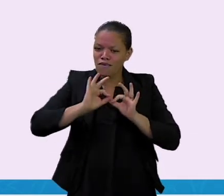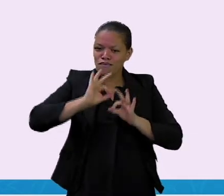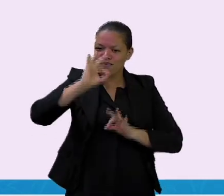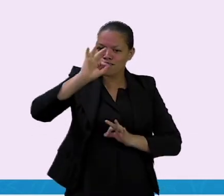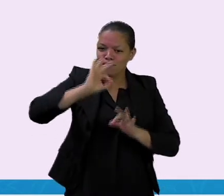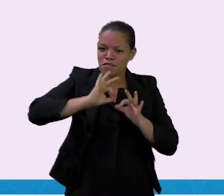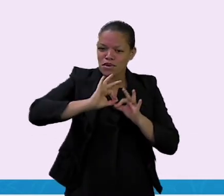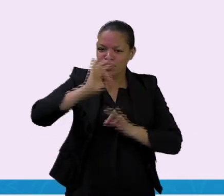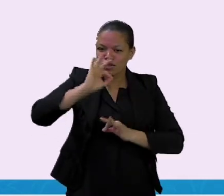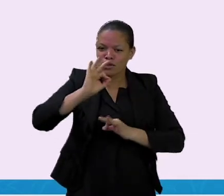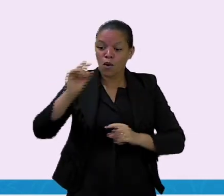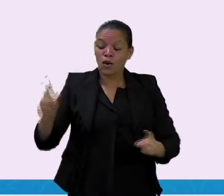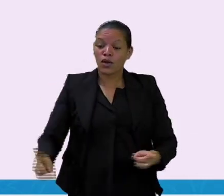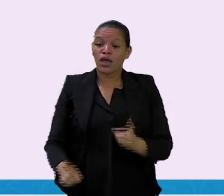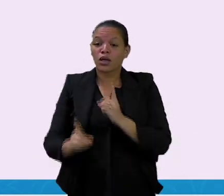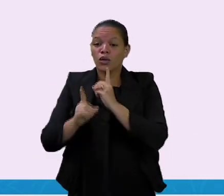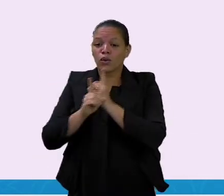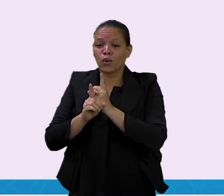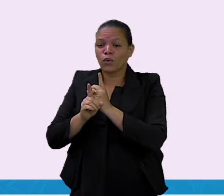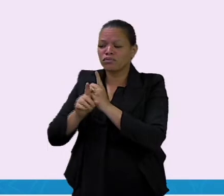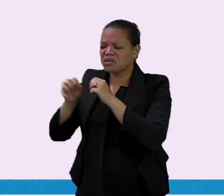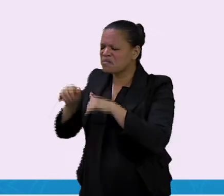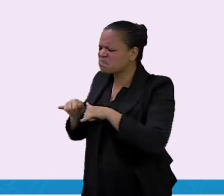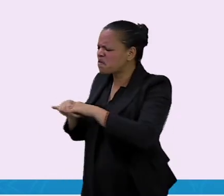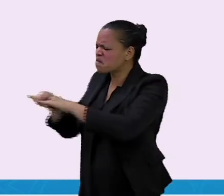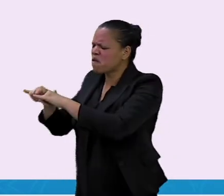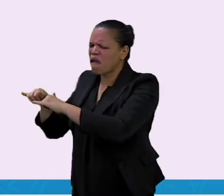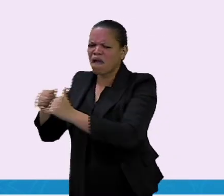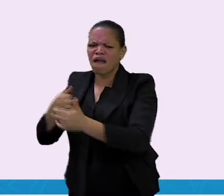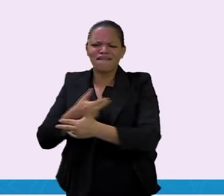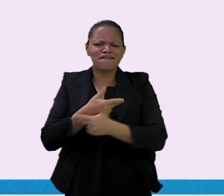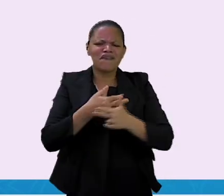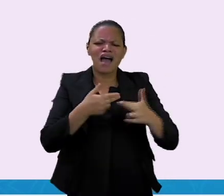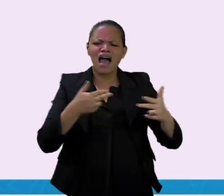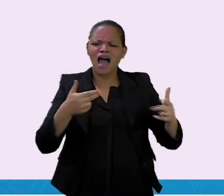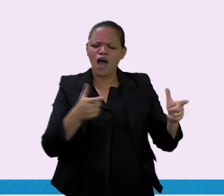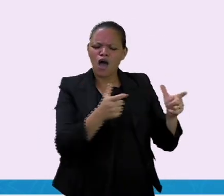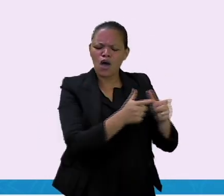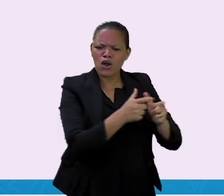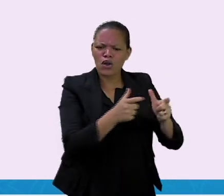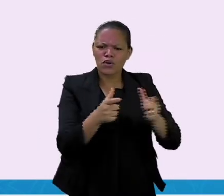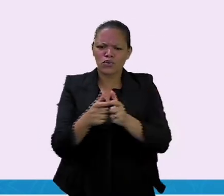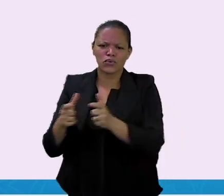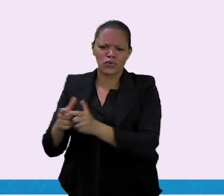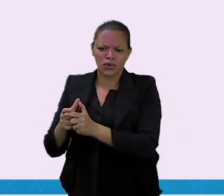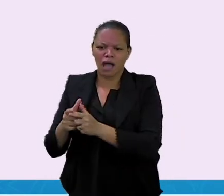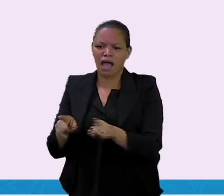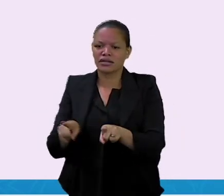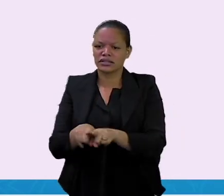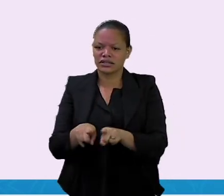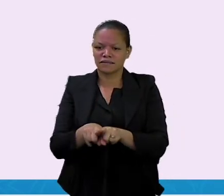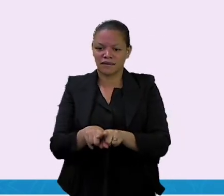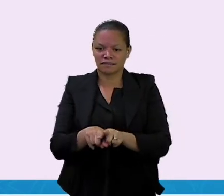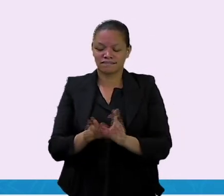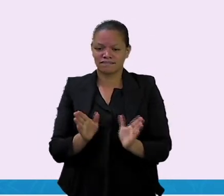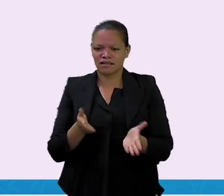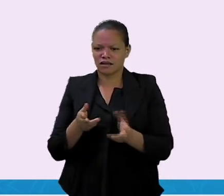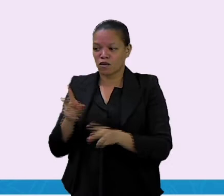supermercados, que já vem com essas medidas que serão utilizadas por nós agora. Então vamos fazer a leitura